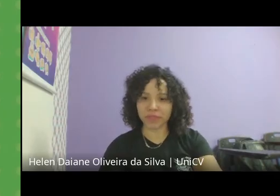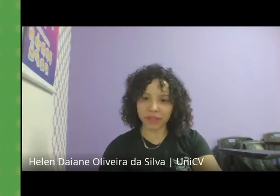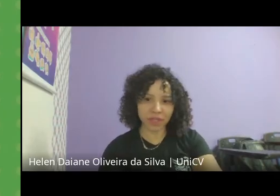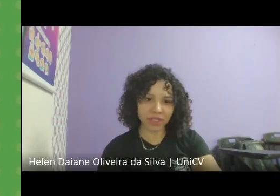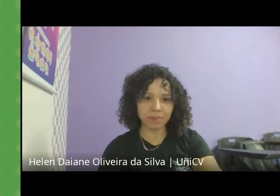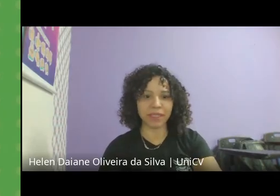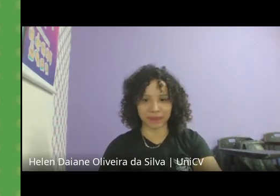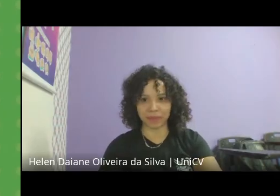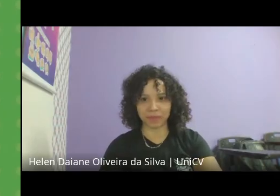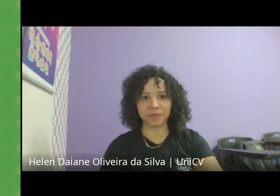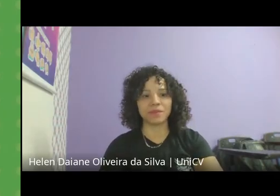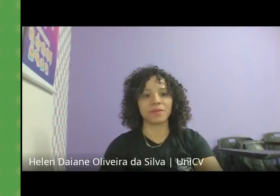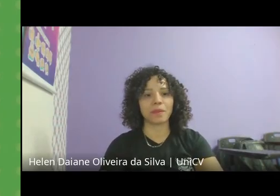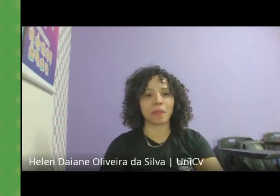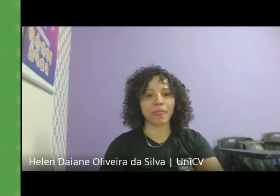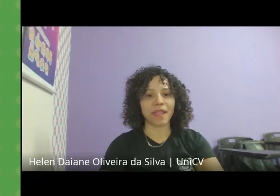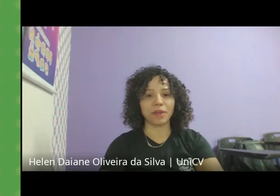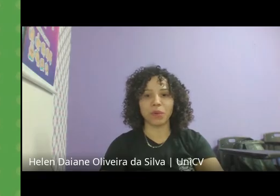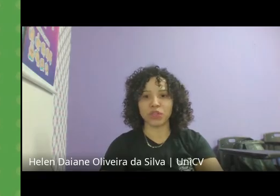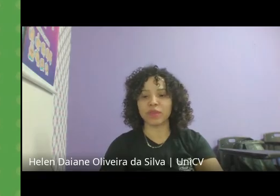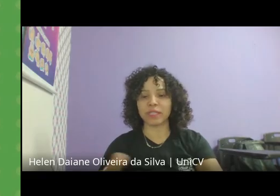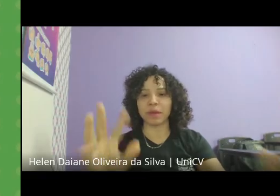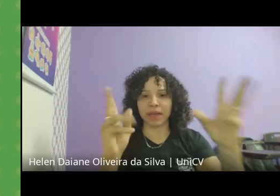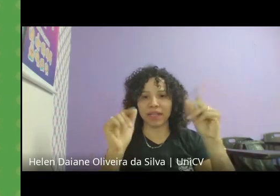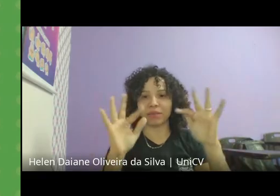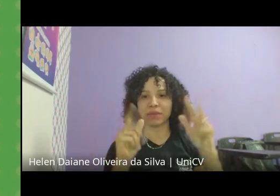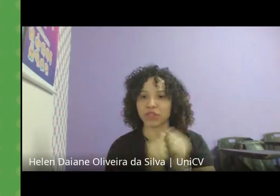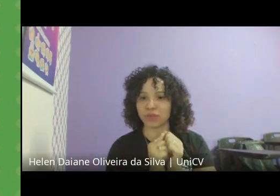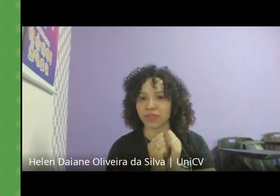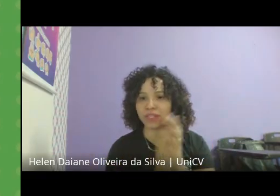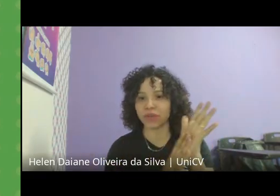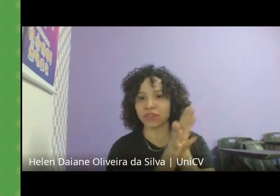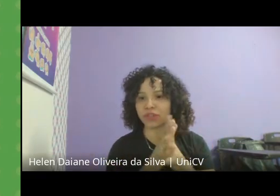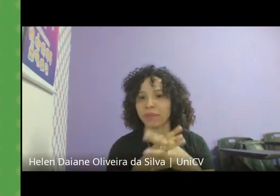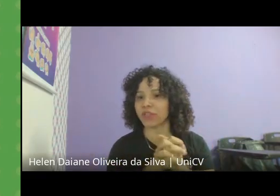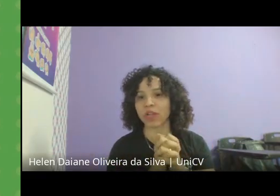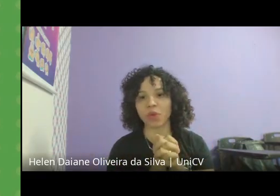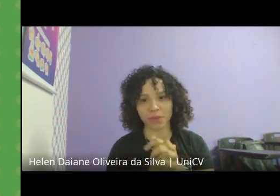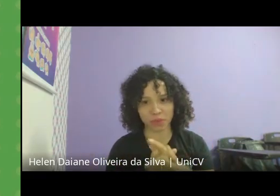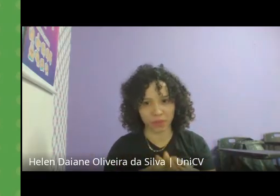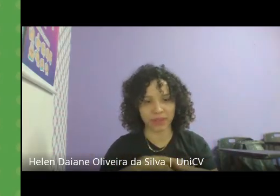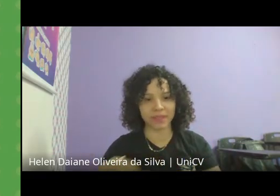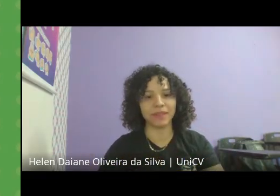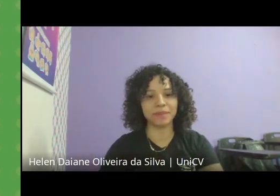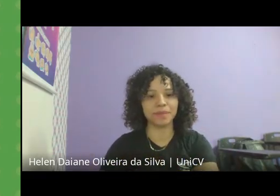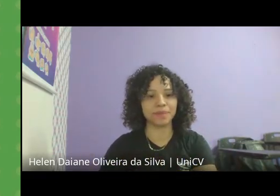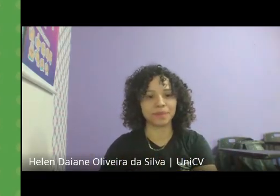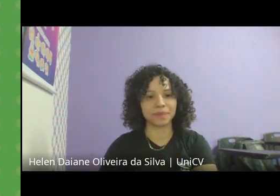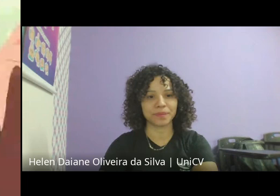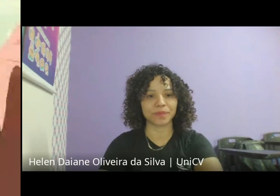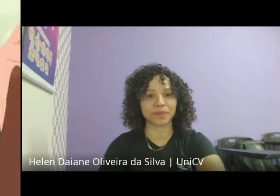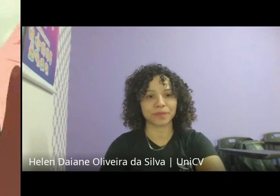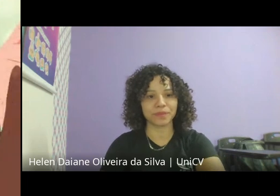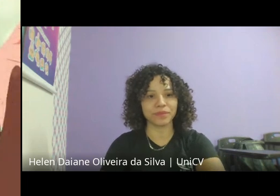o conceito da disciplina. Então, hoje vocês preparem as mãozinhas de vocês, que hoje a gente vai praticar algumas coisas, tá?